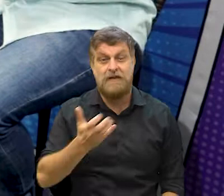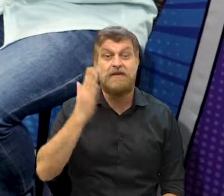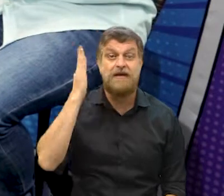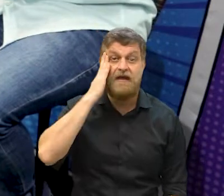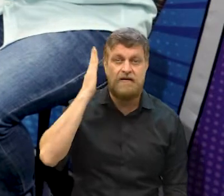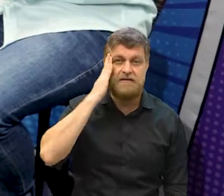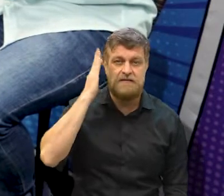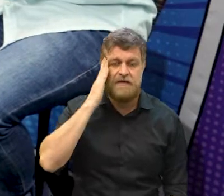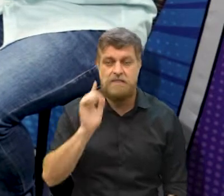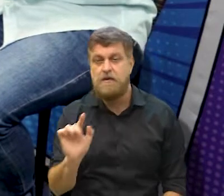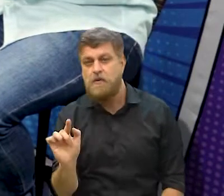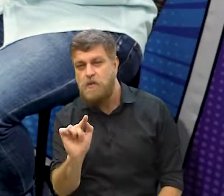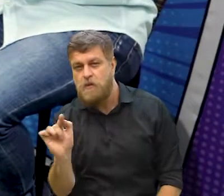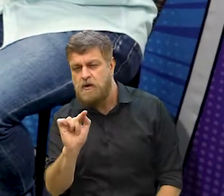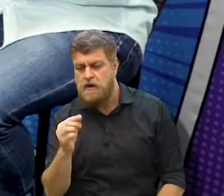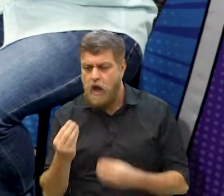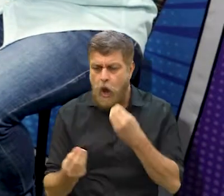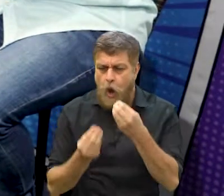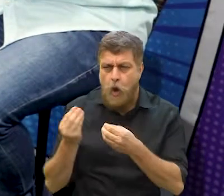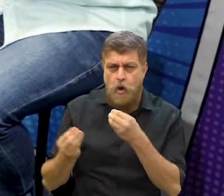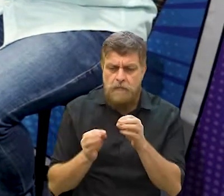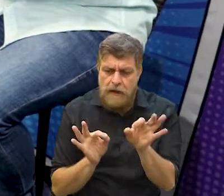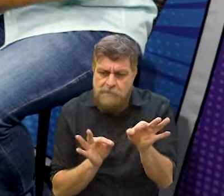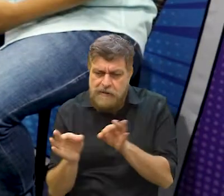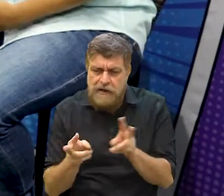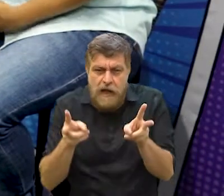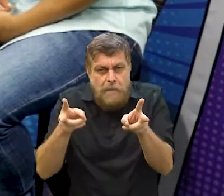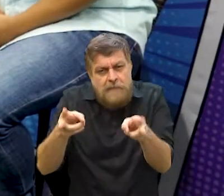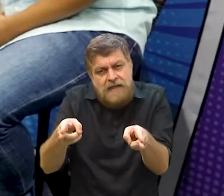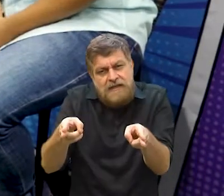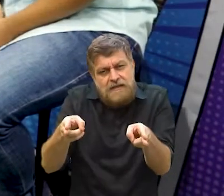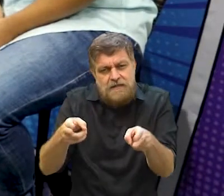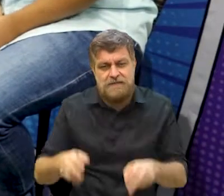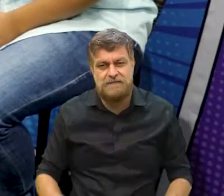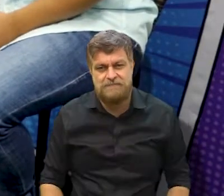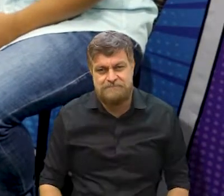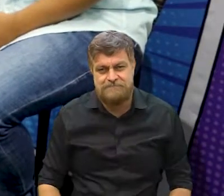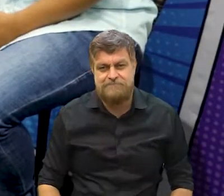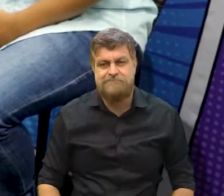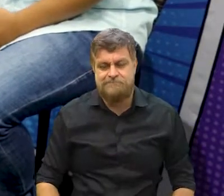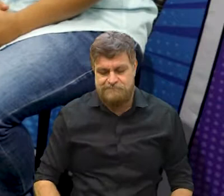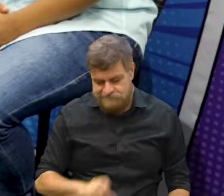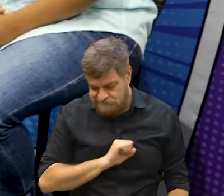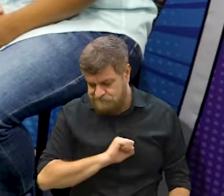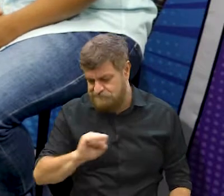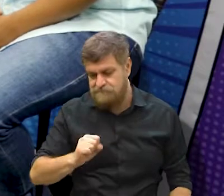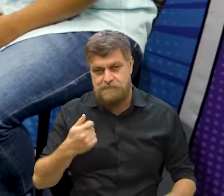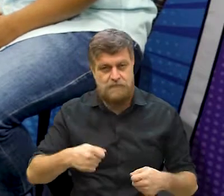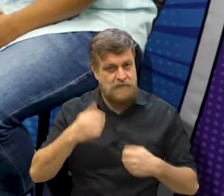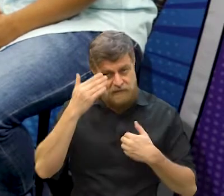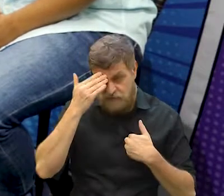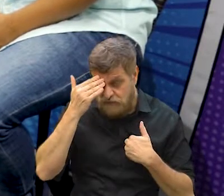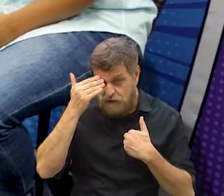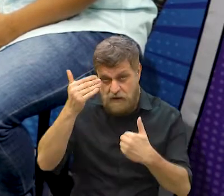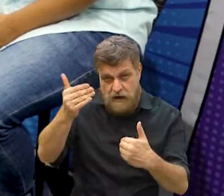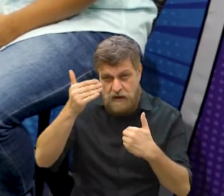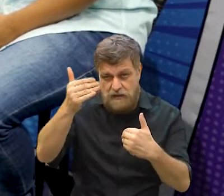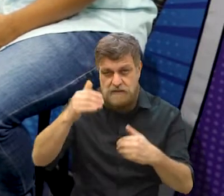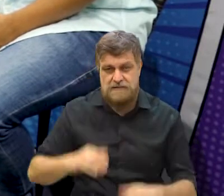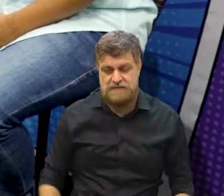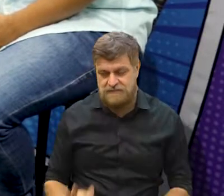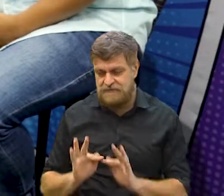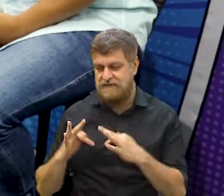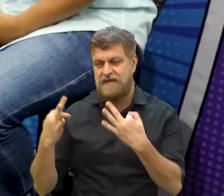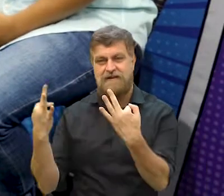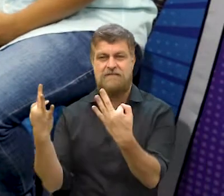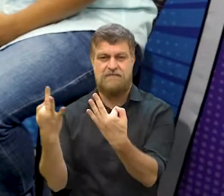Gabriel, quero saber então. E aí, como é que foi essa produção desse trailer? Uau, eu preciso agradecer. É